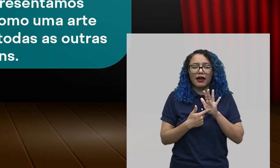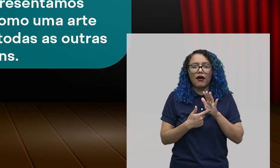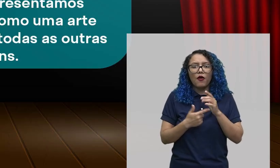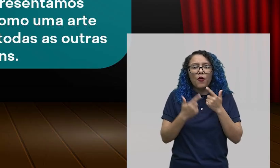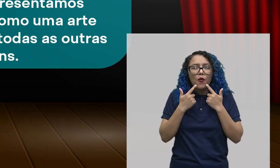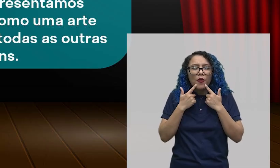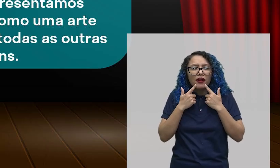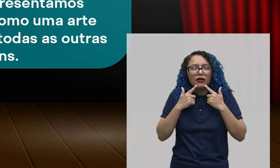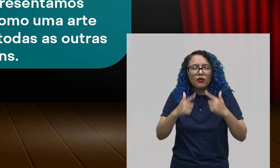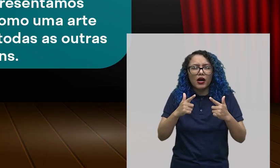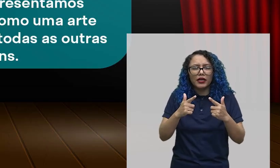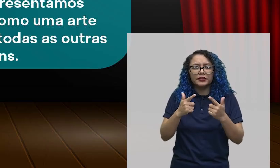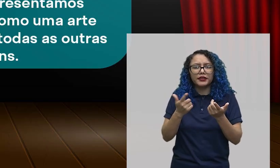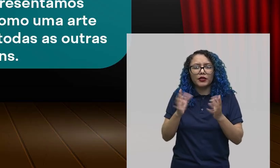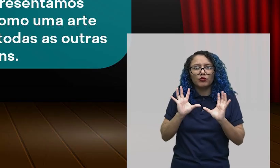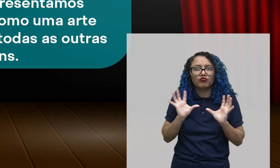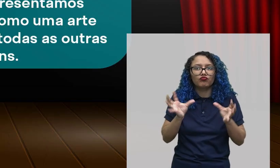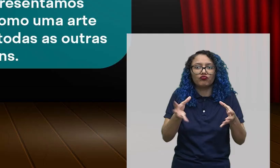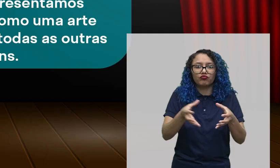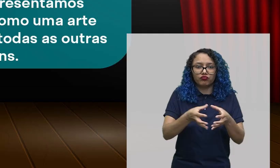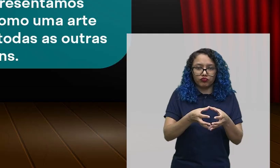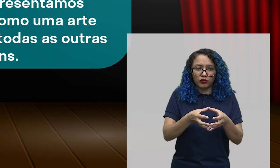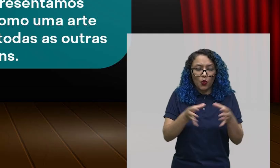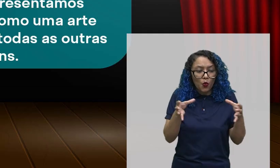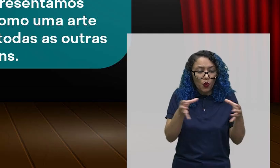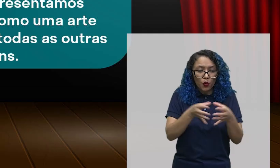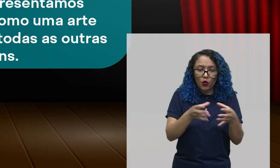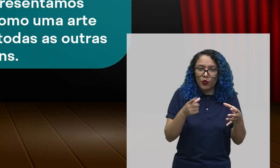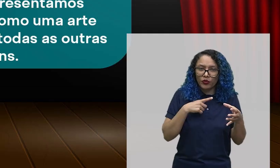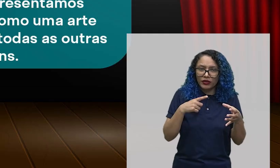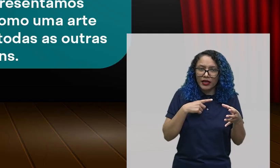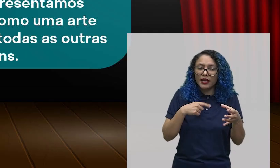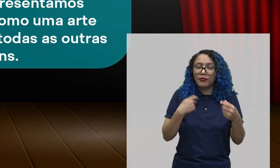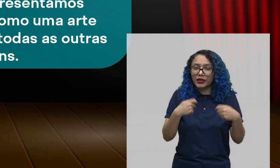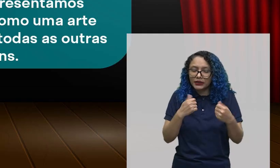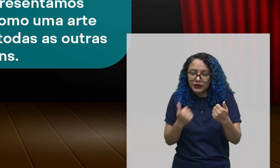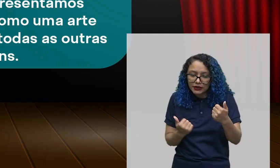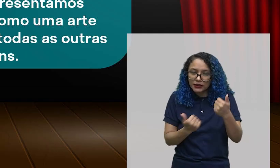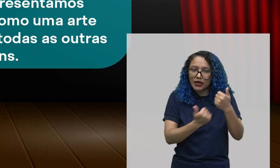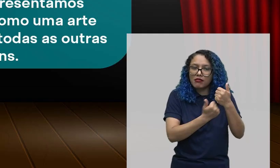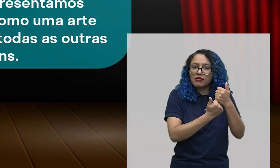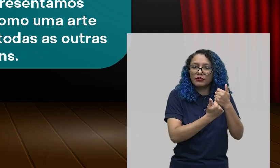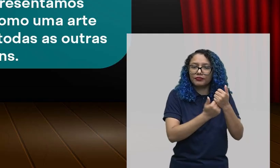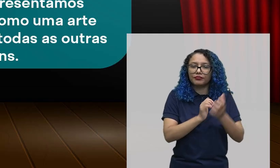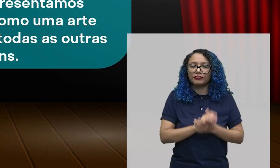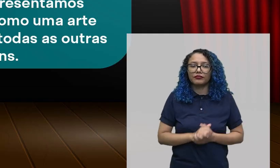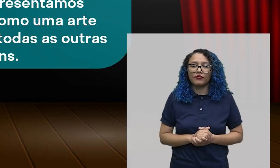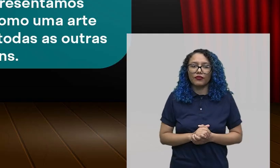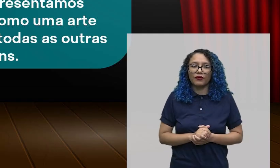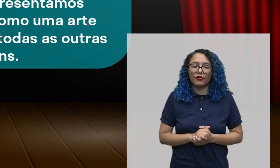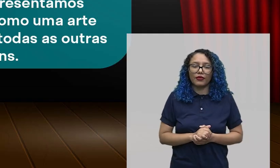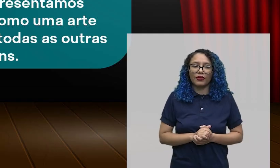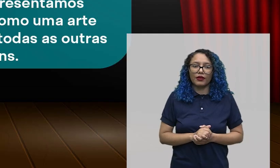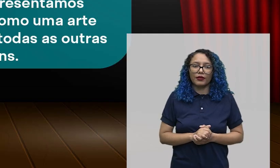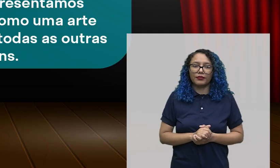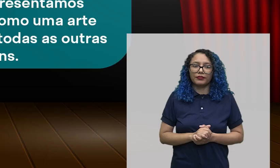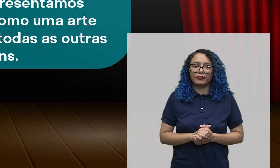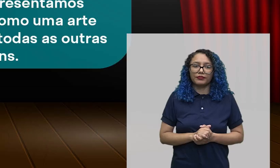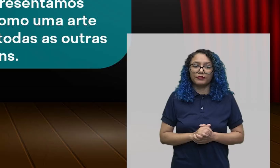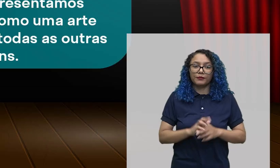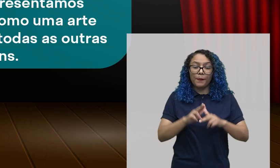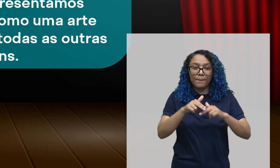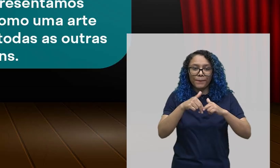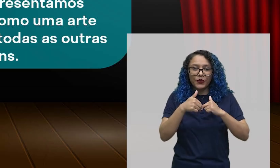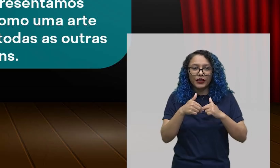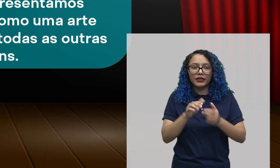uma linguagem mais coletiva, em que tem uma equipe que precisa de um suporte. E aqui vamos trazer